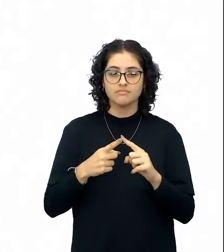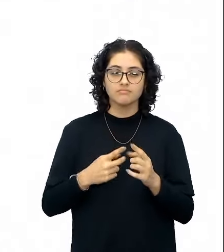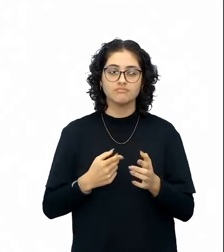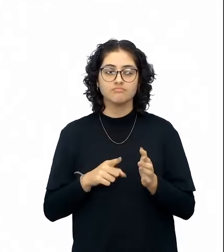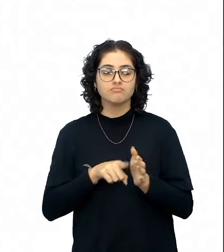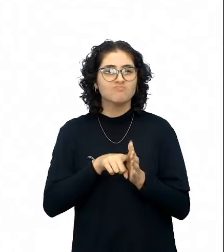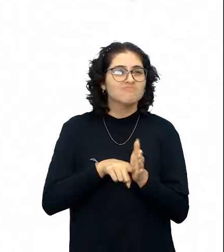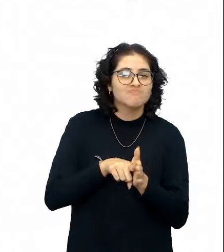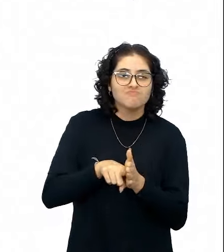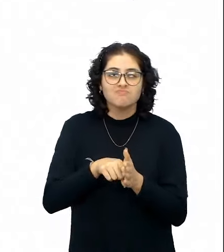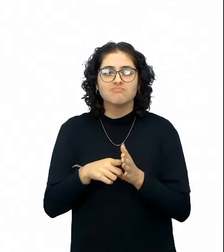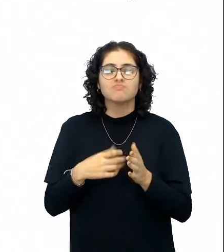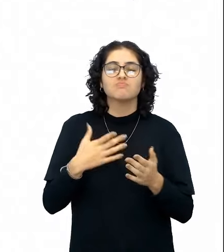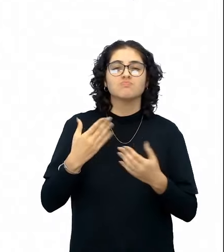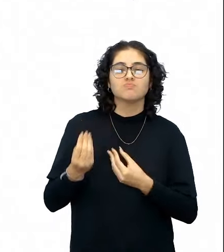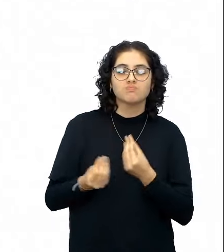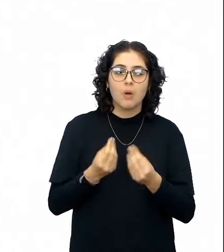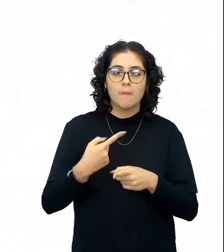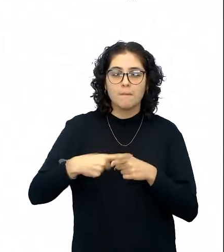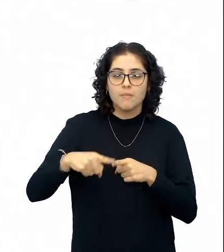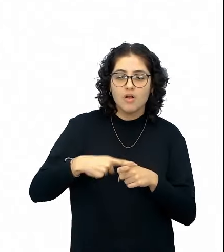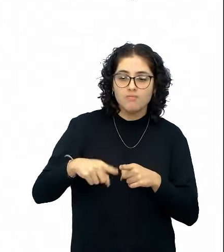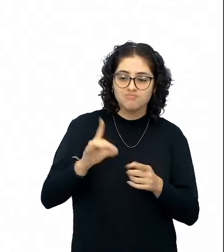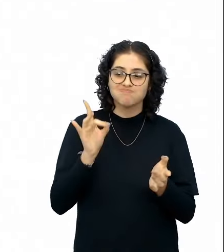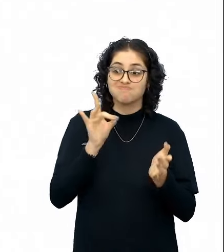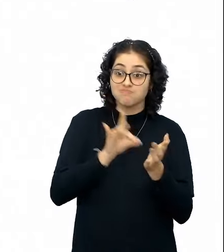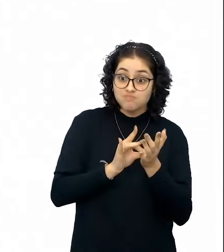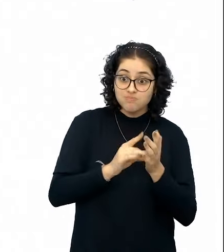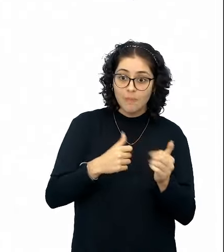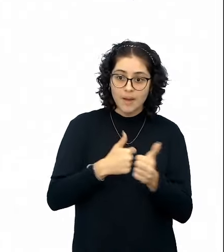reais que estão próximas à comunidade escolar,